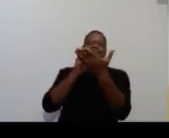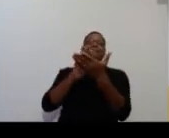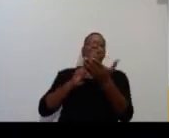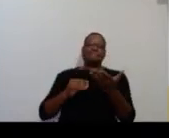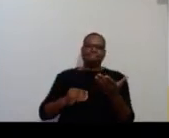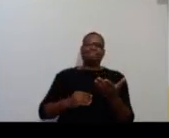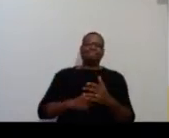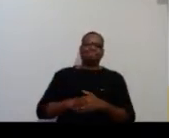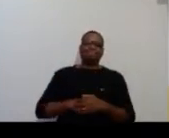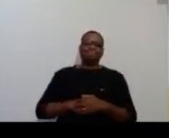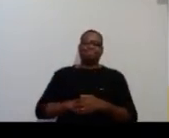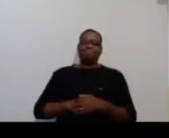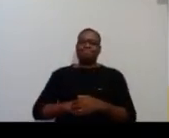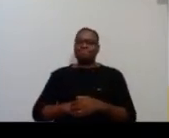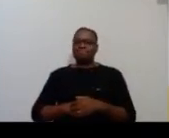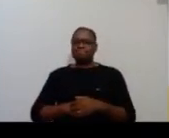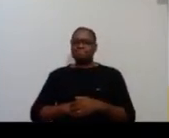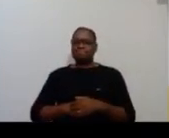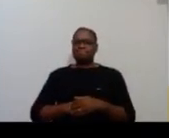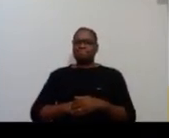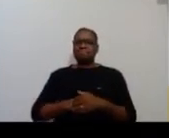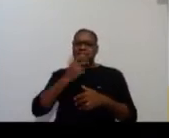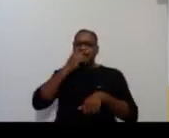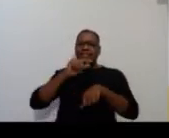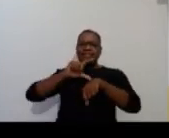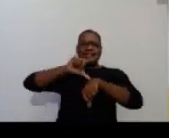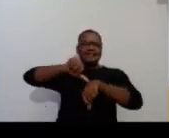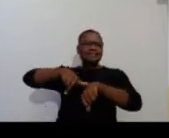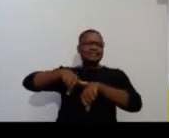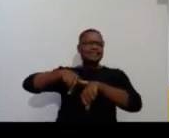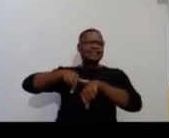eu escutei, acho que será que eu estou passando o tempo? Me avisem.